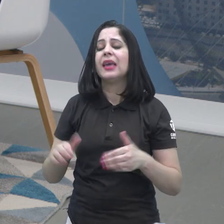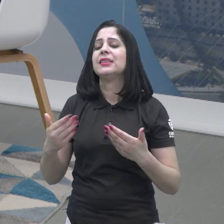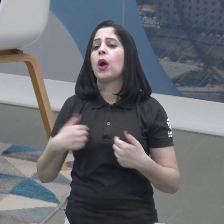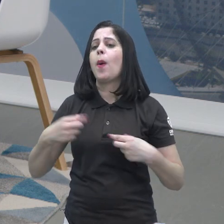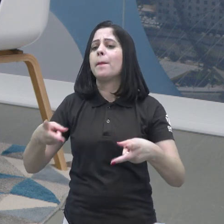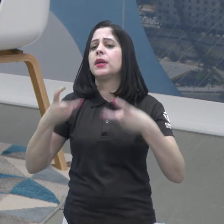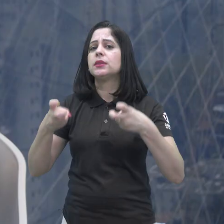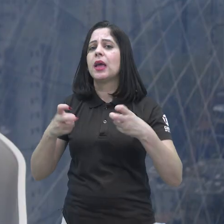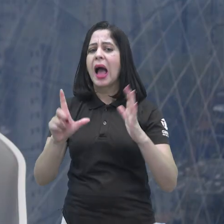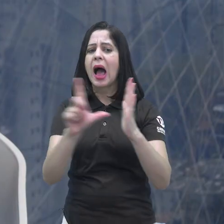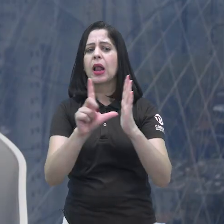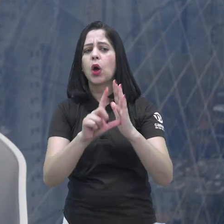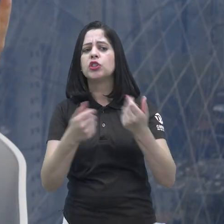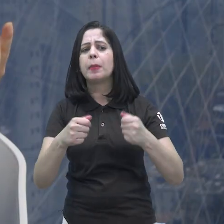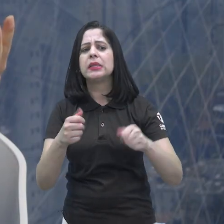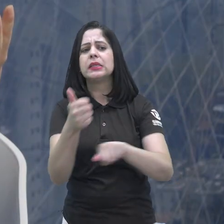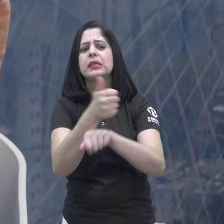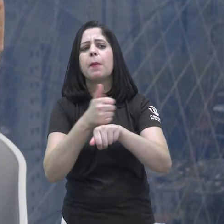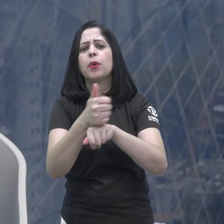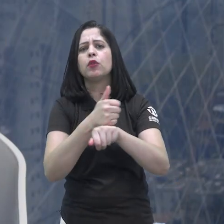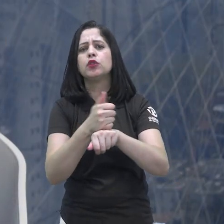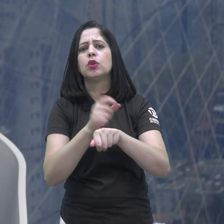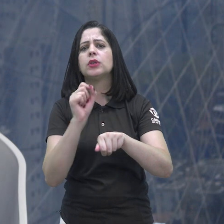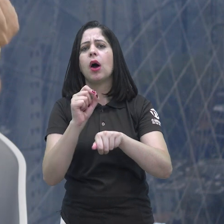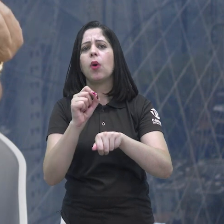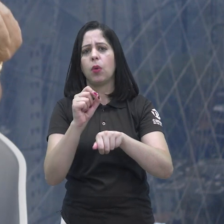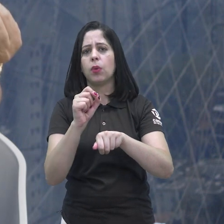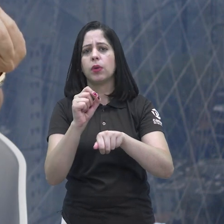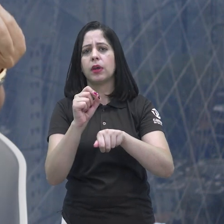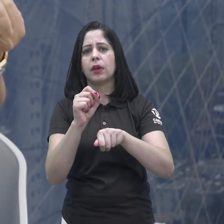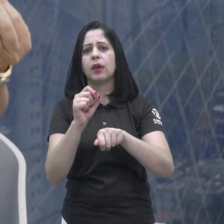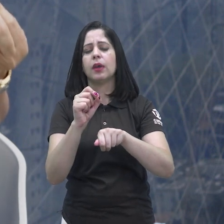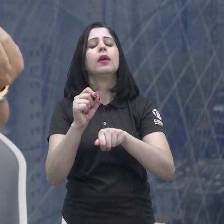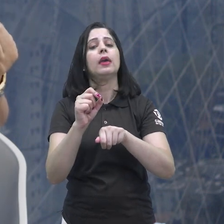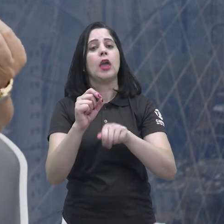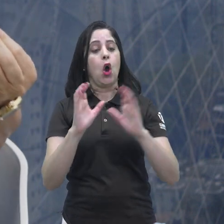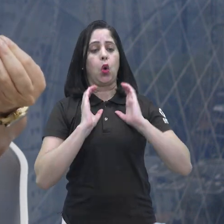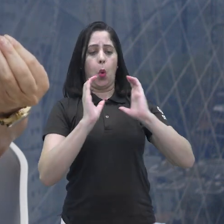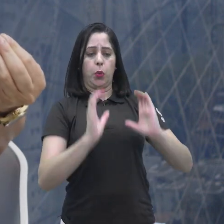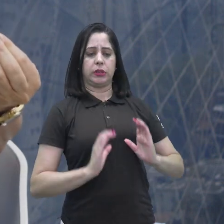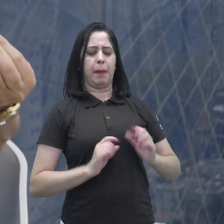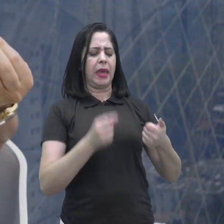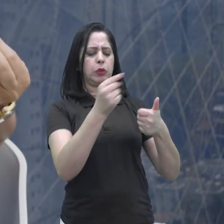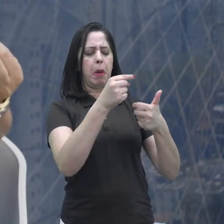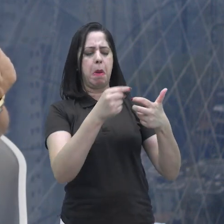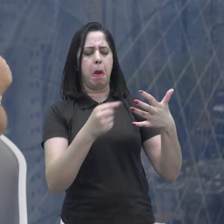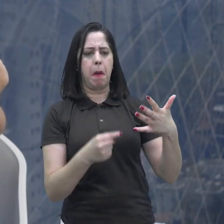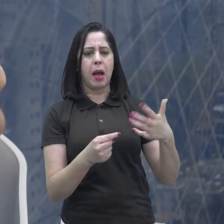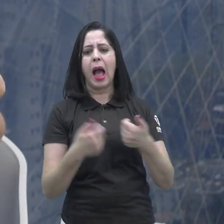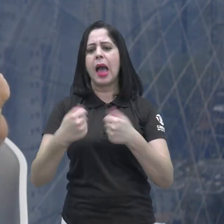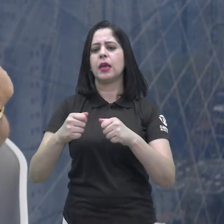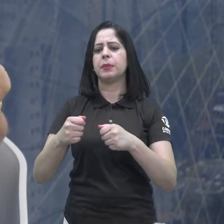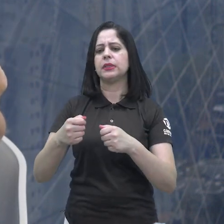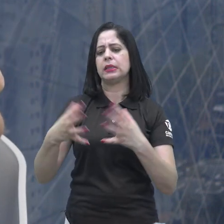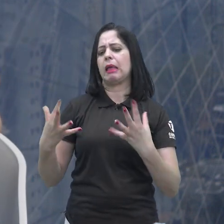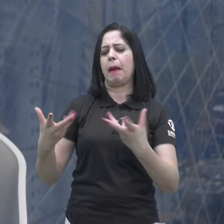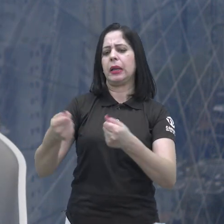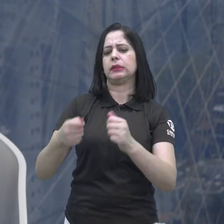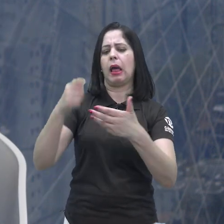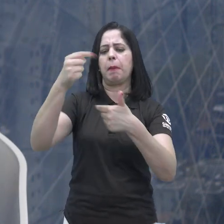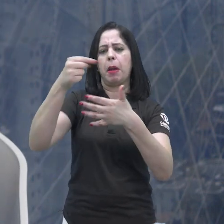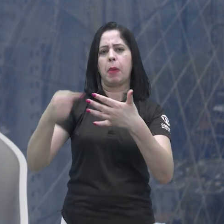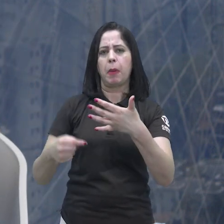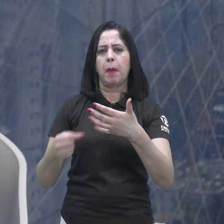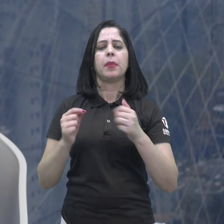está precisando hoje? Hoje eu preciso de um profissional que tenha soft skills A, B, C, D, a professora colocou autoliderança,